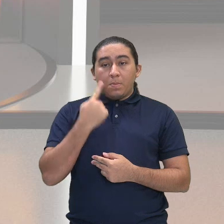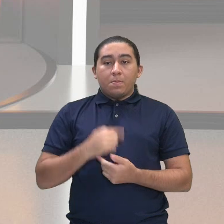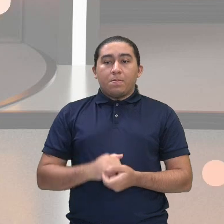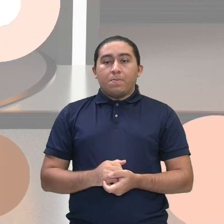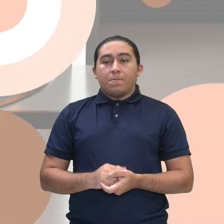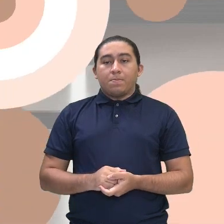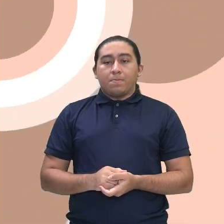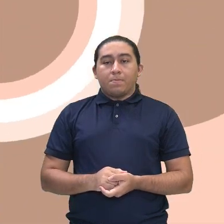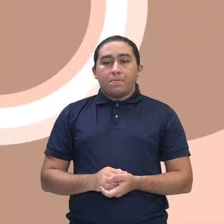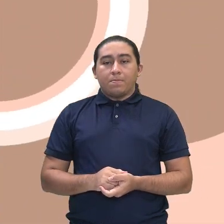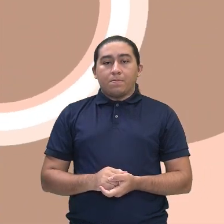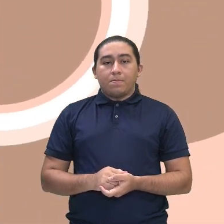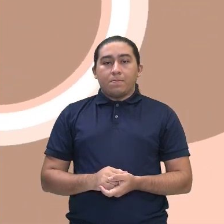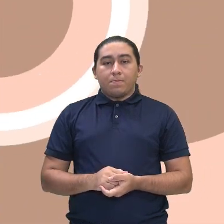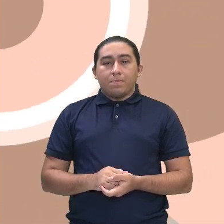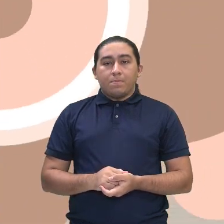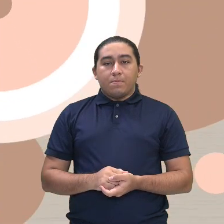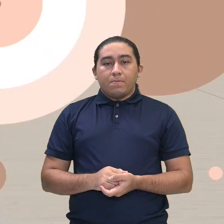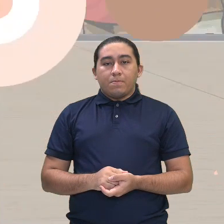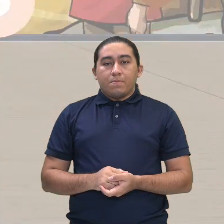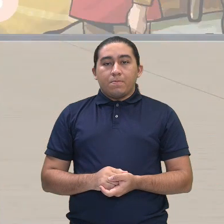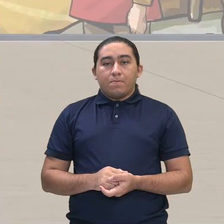sequência.